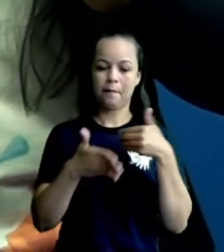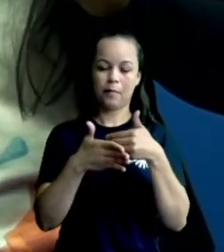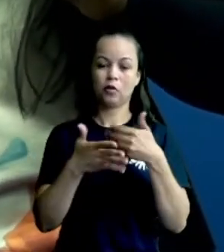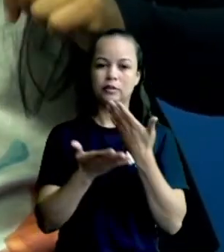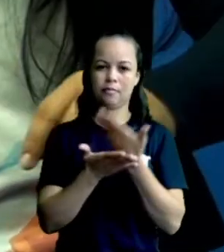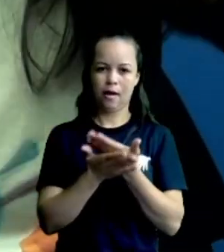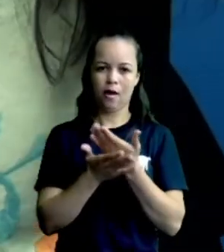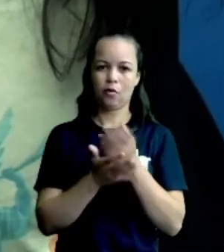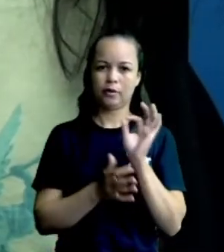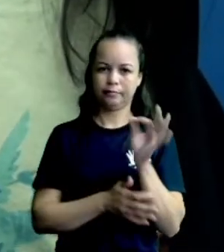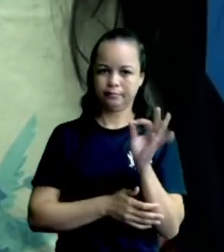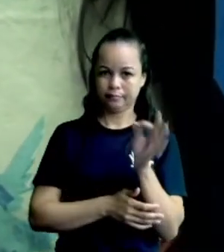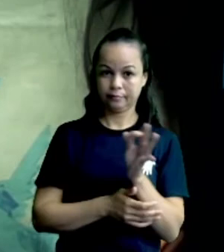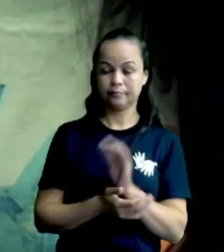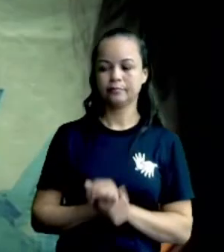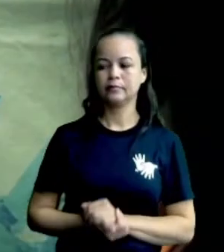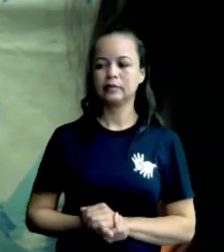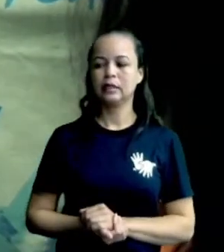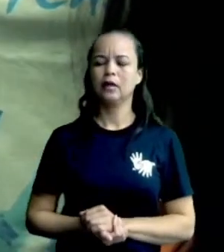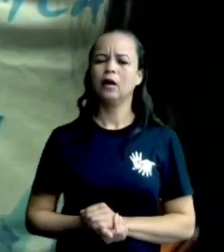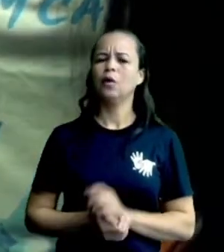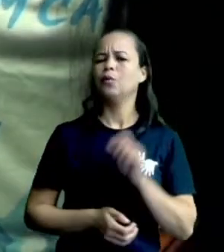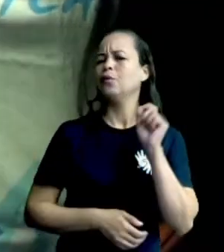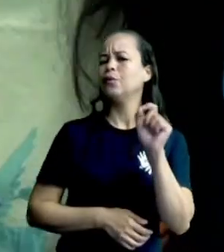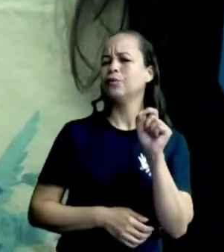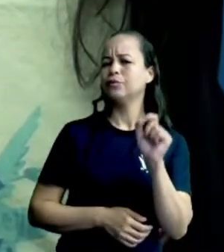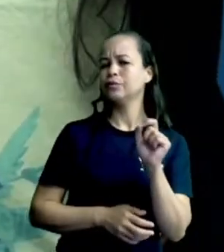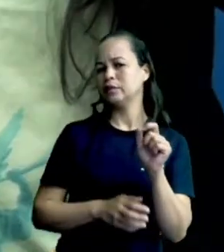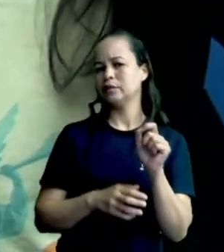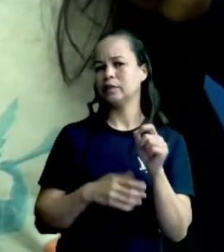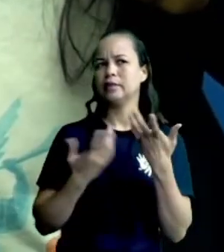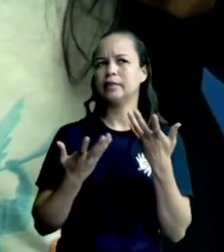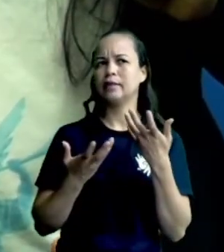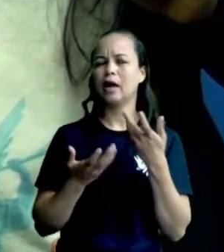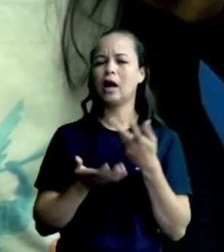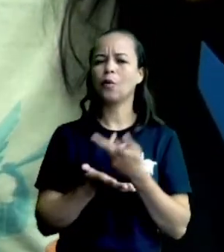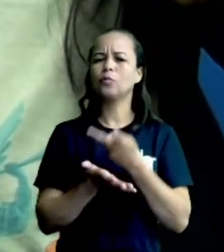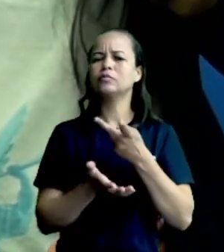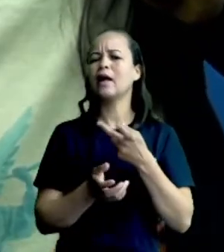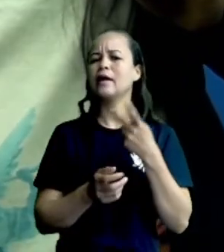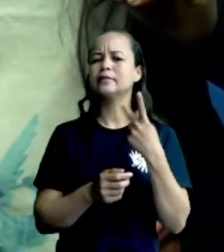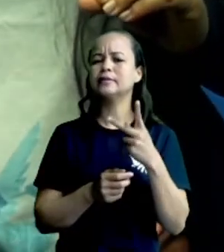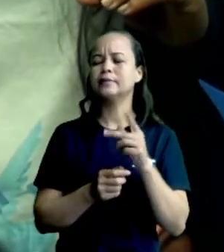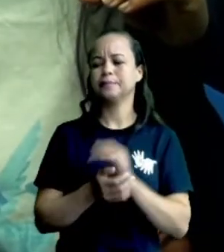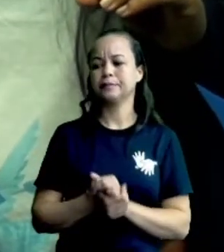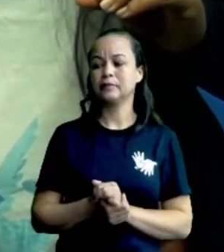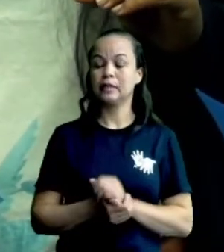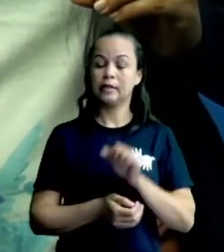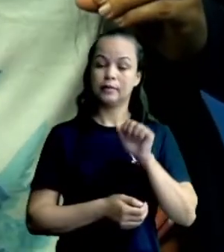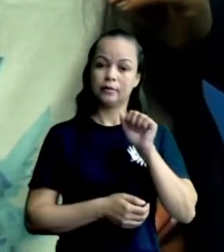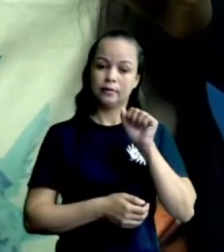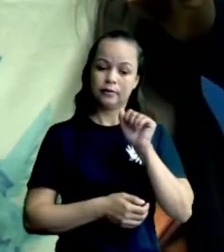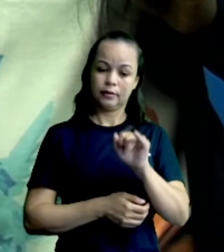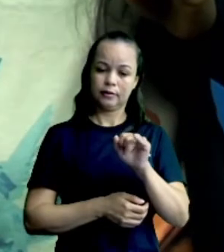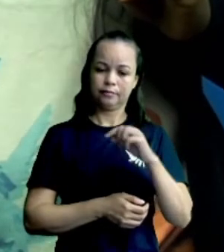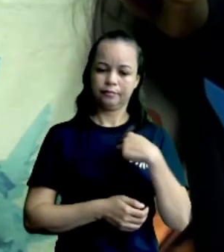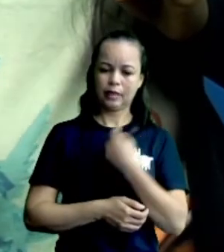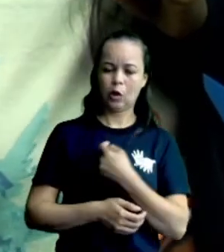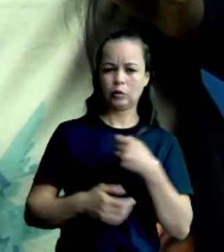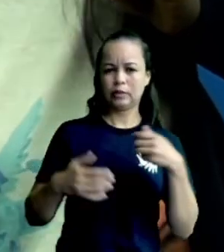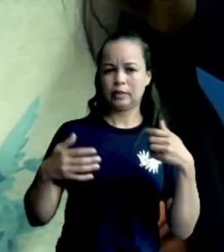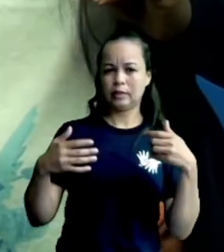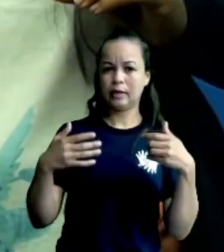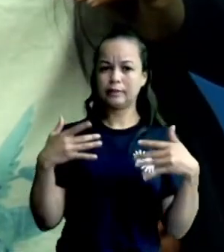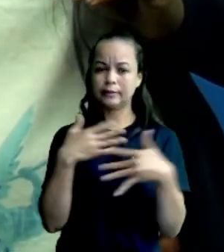próxima aula, tá certo? Então, o que causa isso? Se na nossa cidade tem